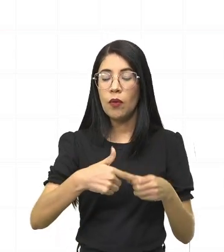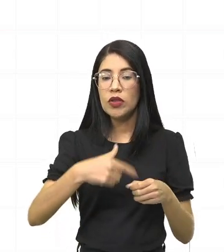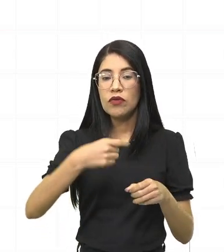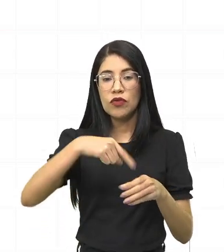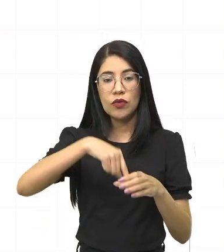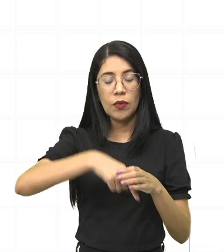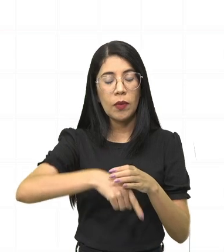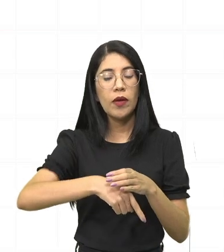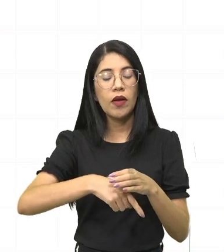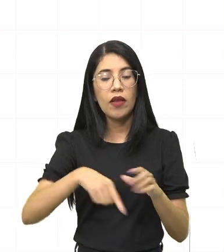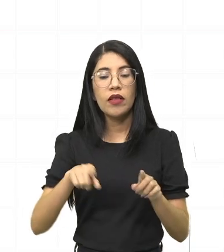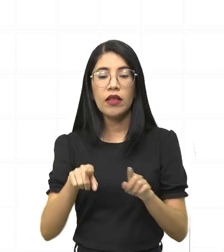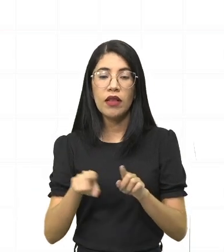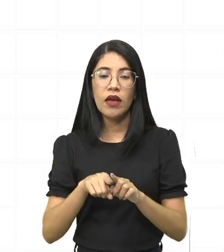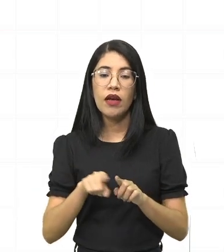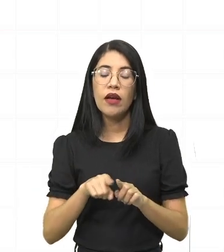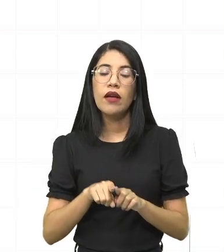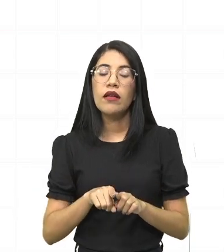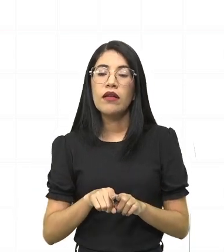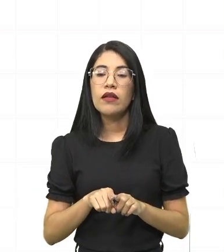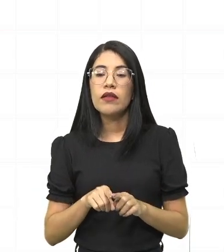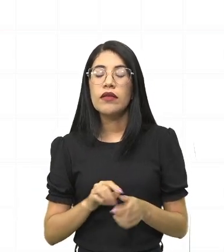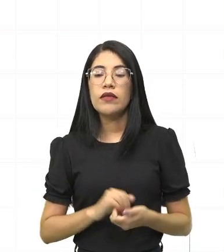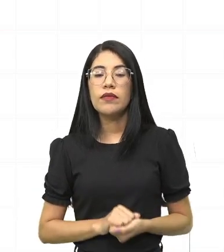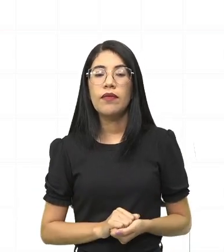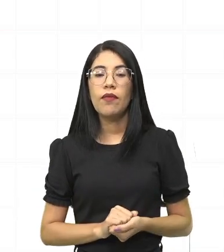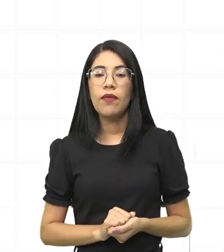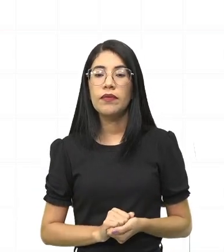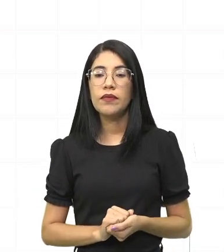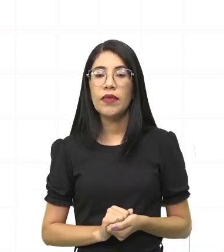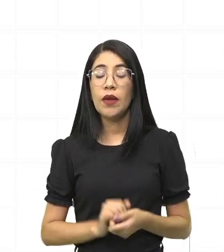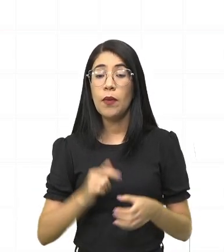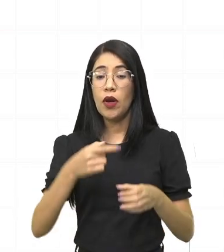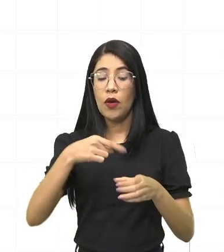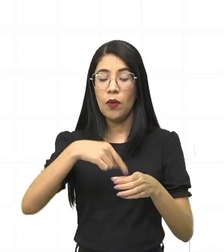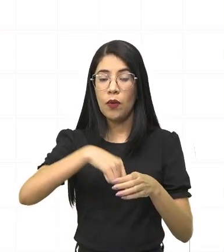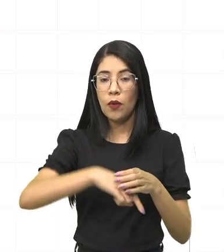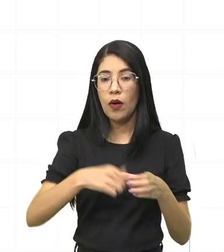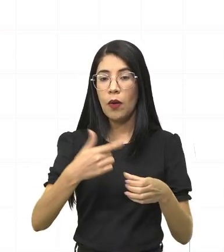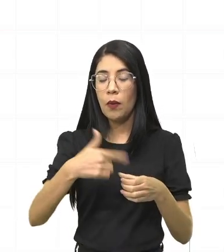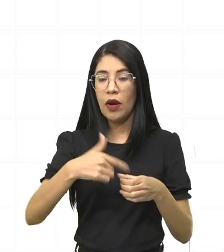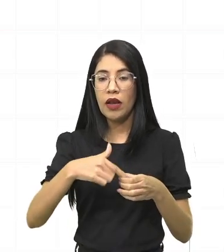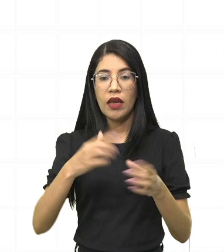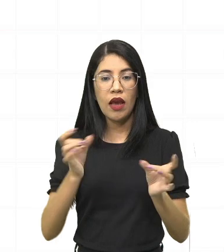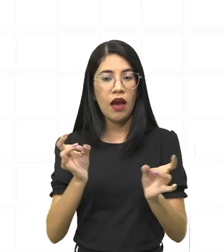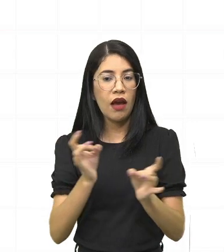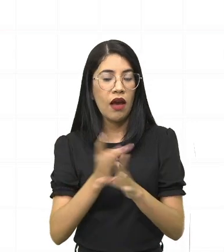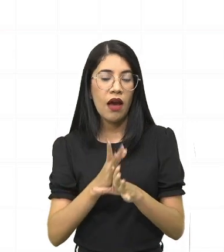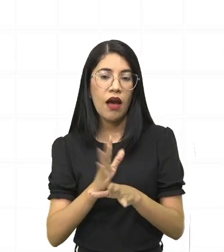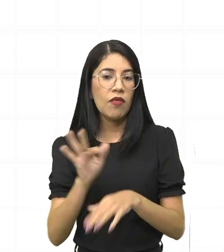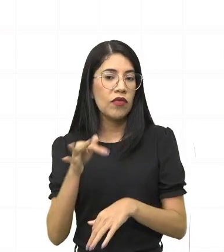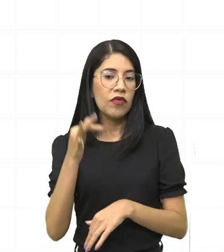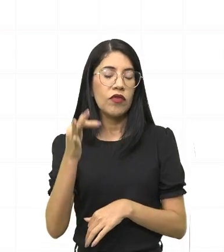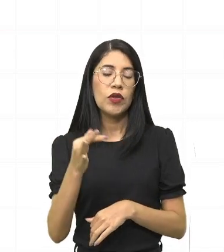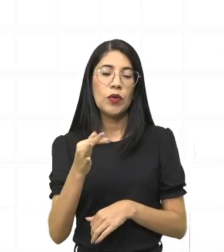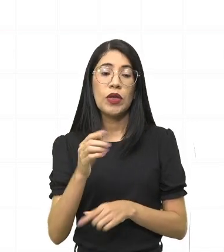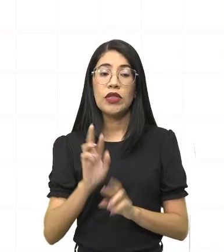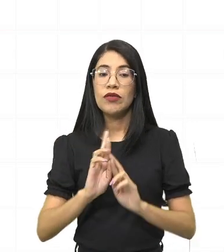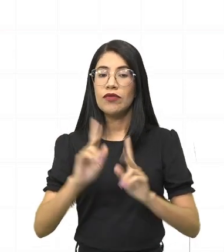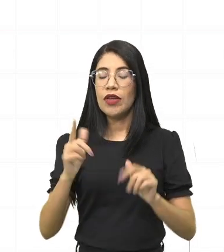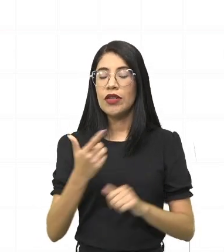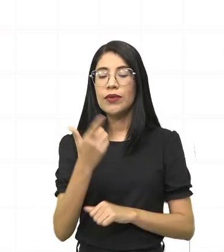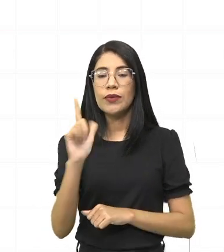fósseis, né? E os combustíveis fósseis, eles são finitos e não renováveis, né? Diferentemente, né,